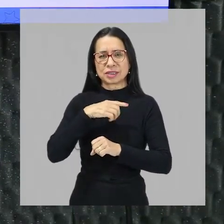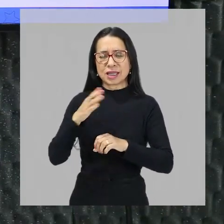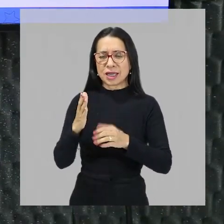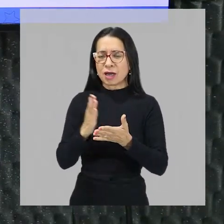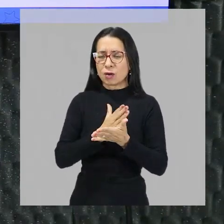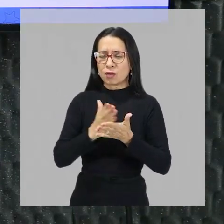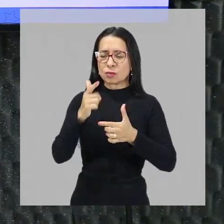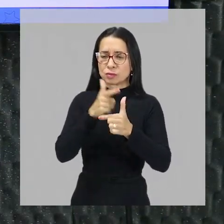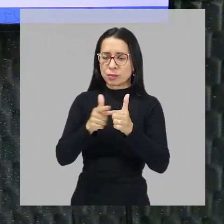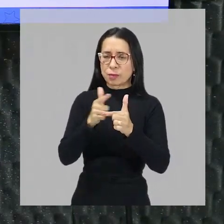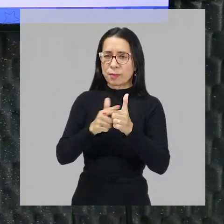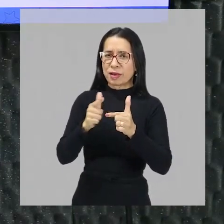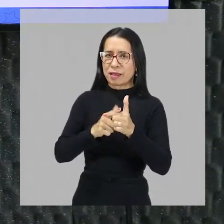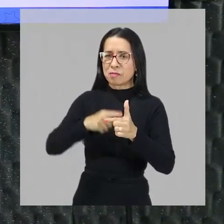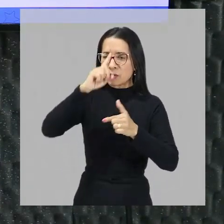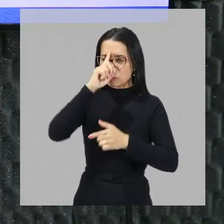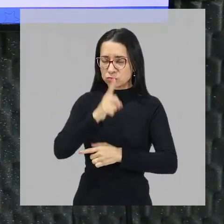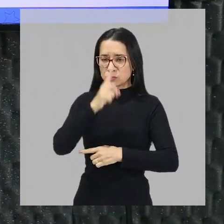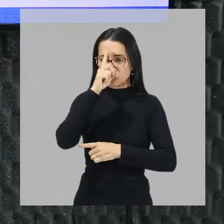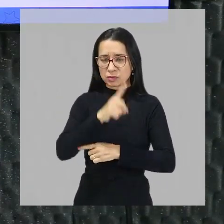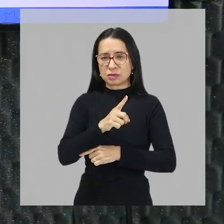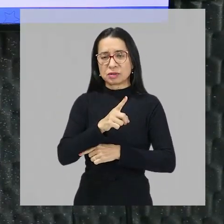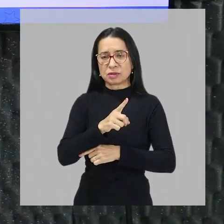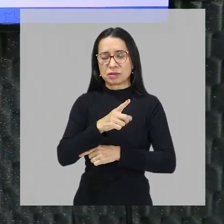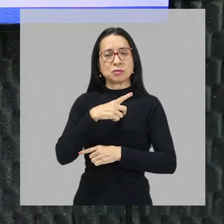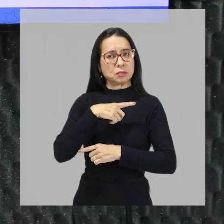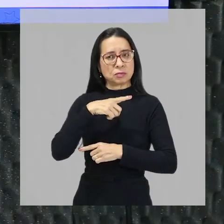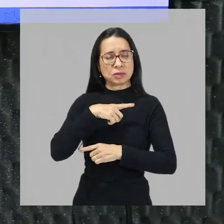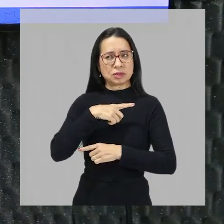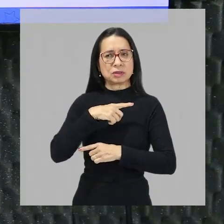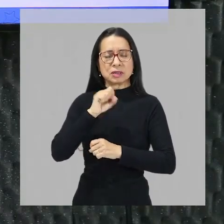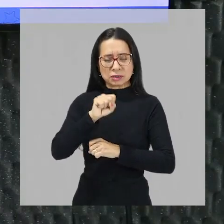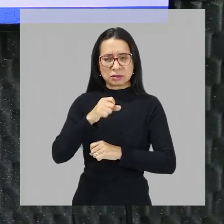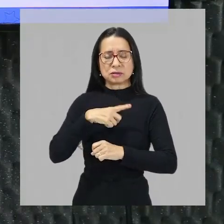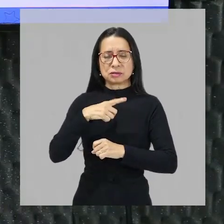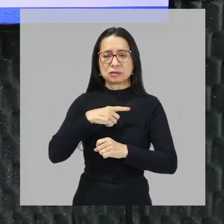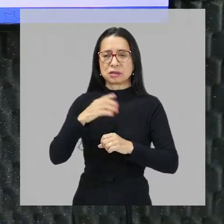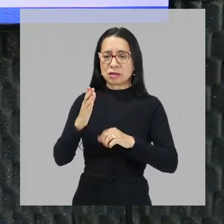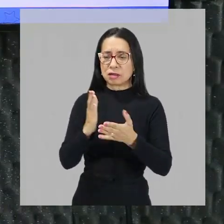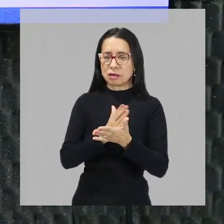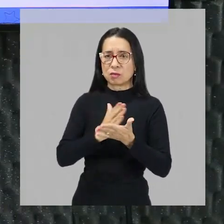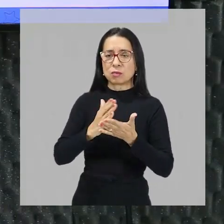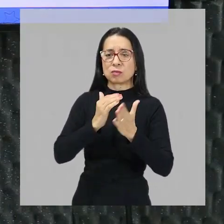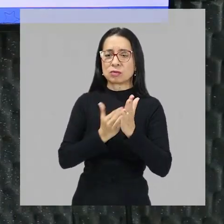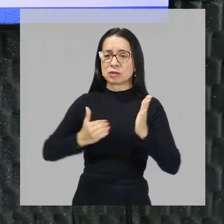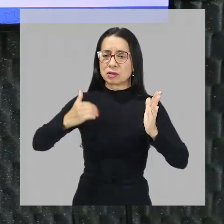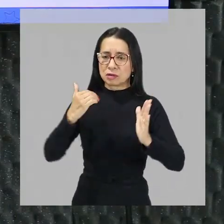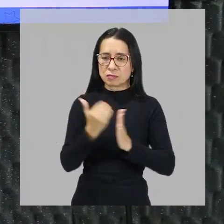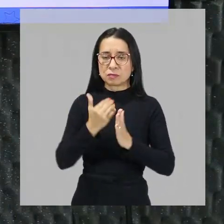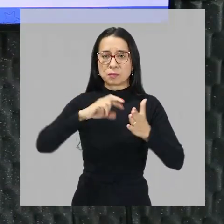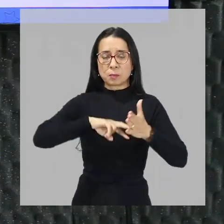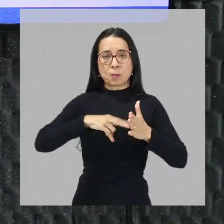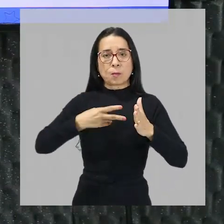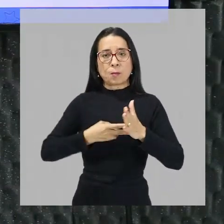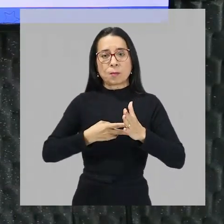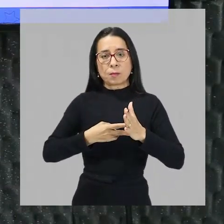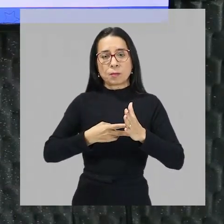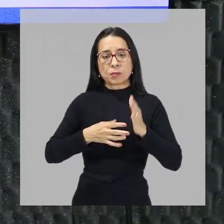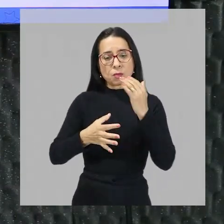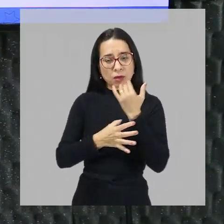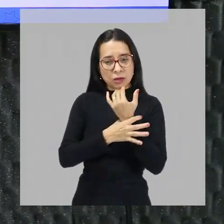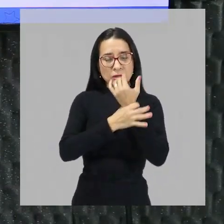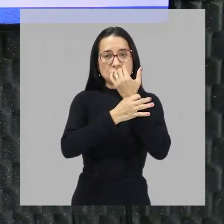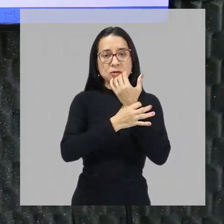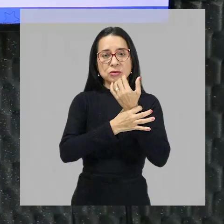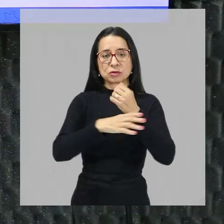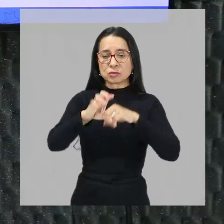autoritários, apesar de alguns avanços significativos no que diz respeito à garantia das instituições democráticas,